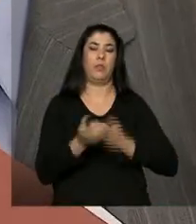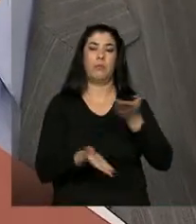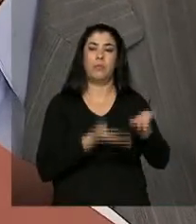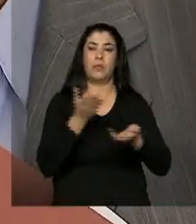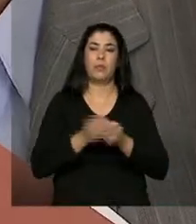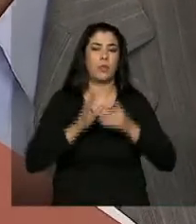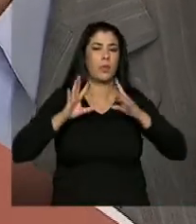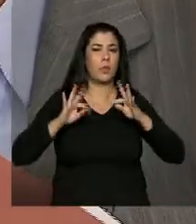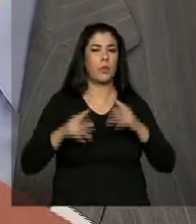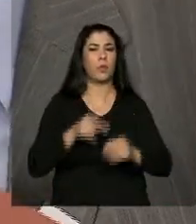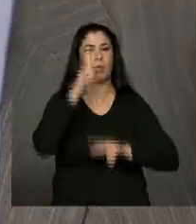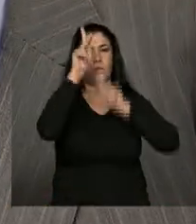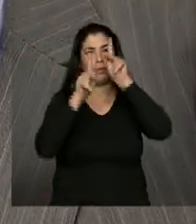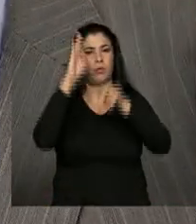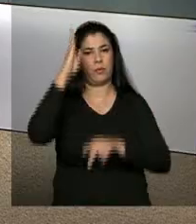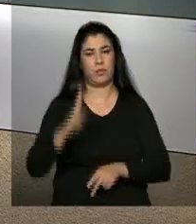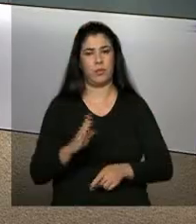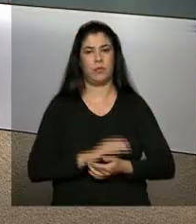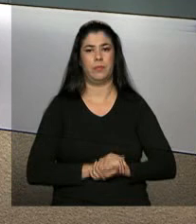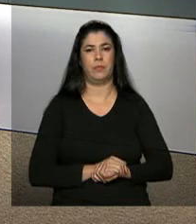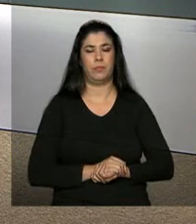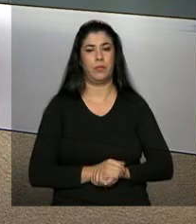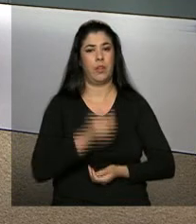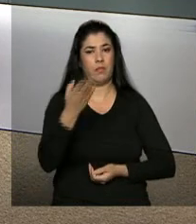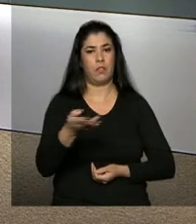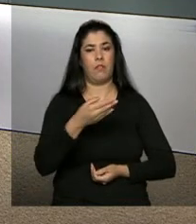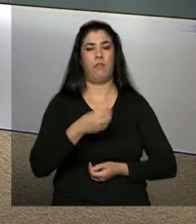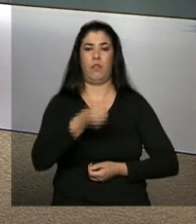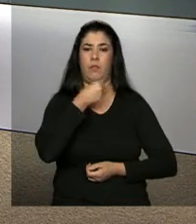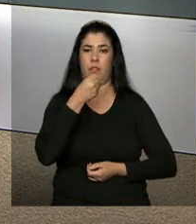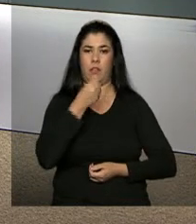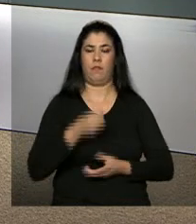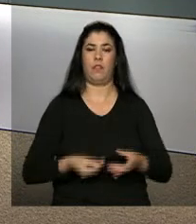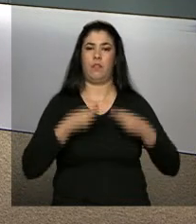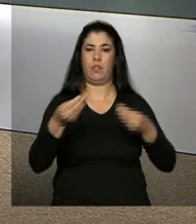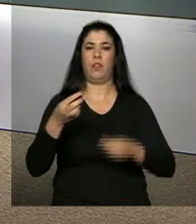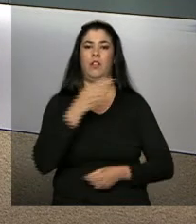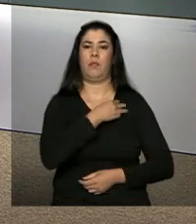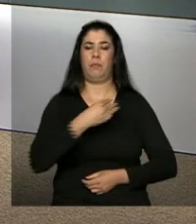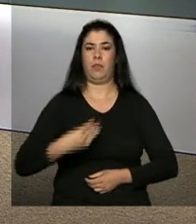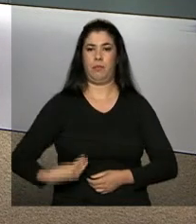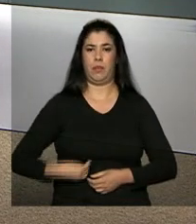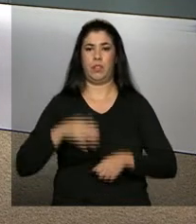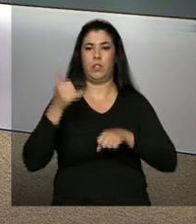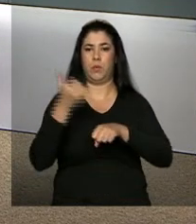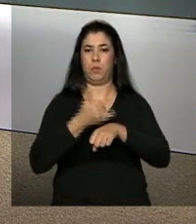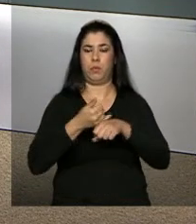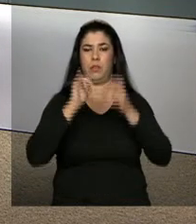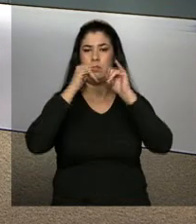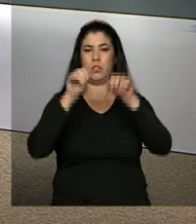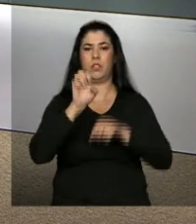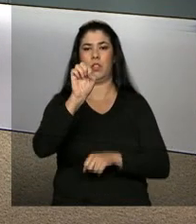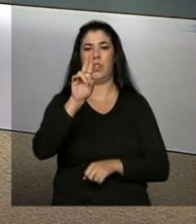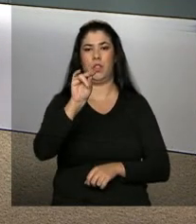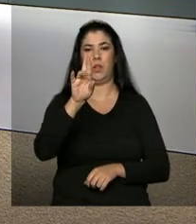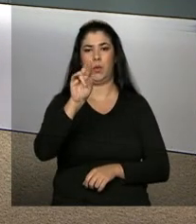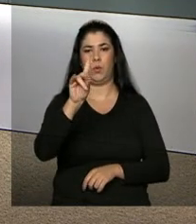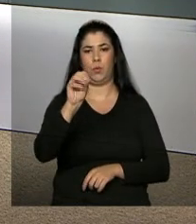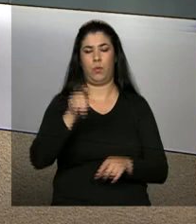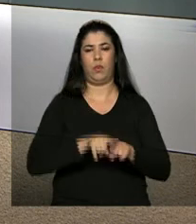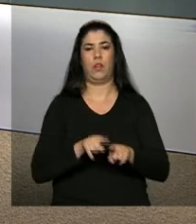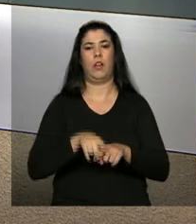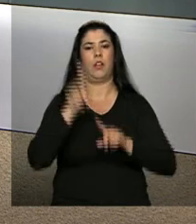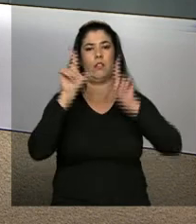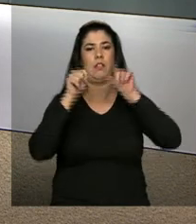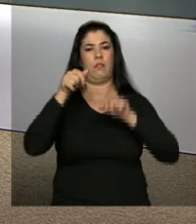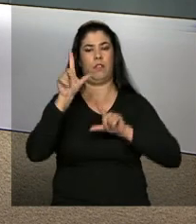beneficiado tudo isso seja o povo brasileiro Essa foi a entrevista concedida pelo Ministro de Minas e energia Eduardo Braga